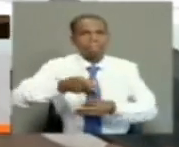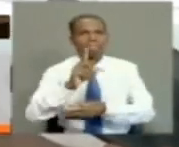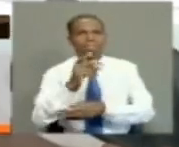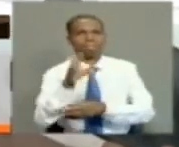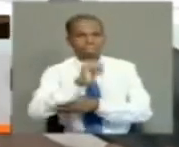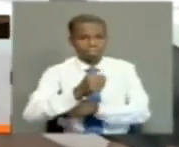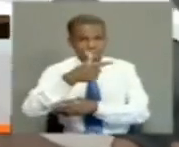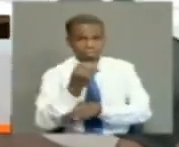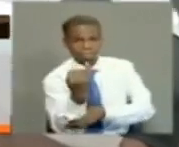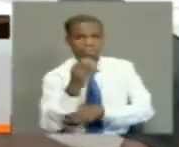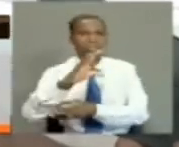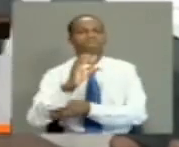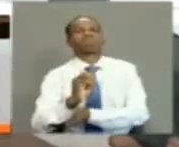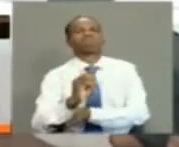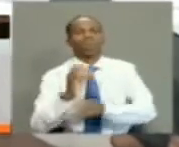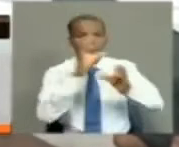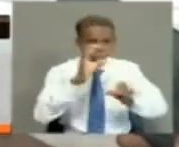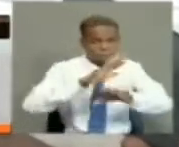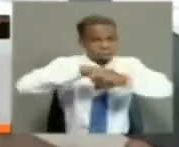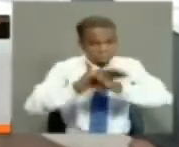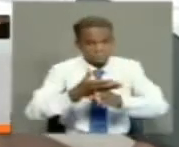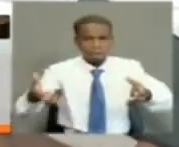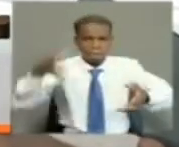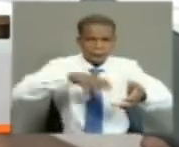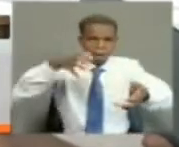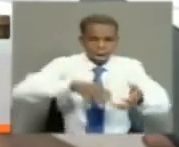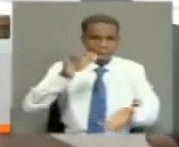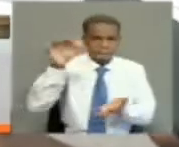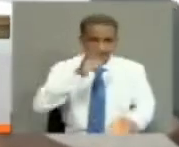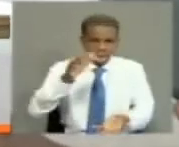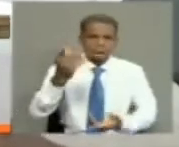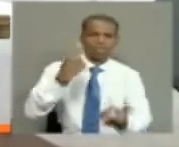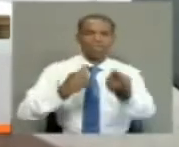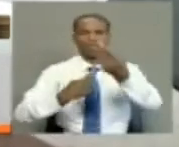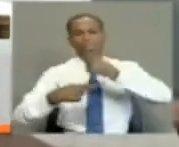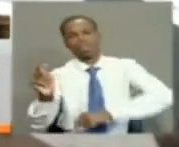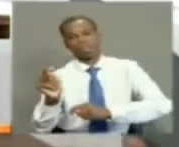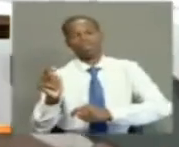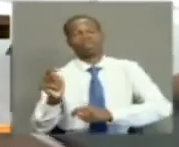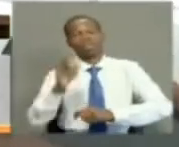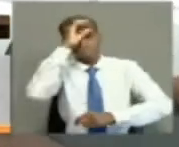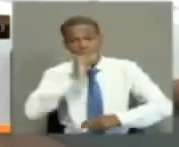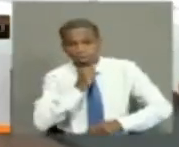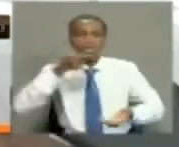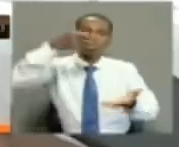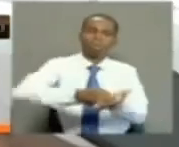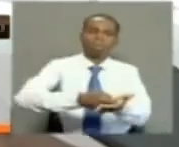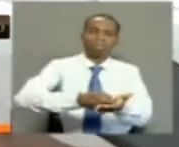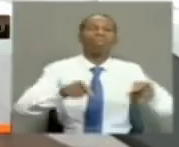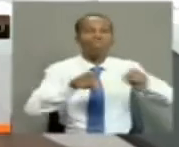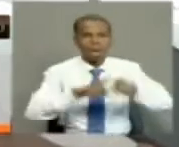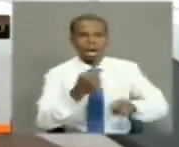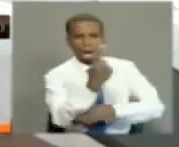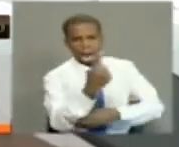entrega desse tipo de resíduos. Então isto também gera renda para aquela comunidade, porque vai saber já